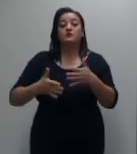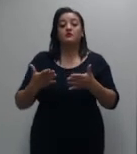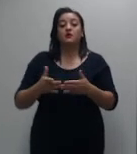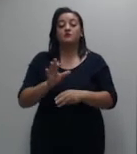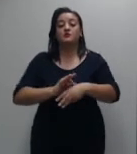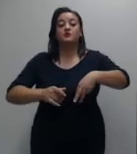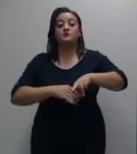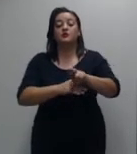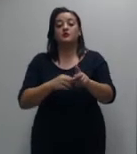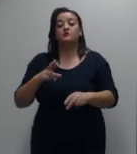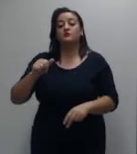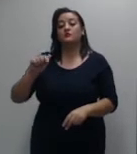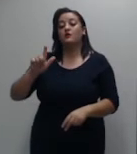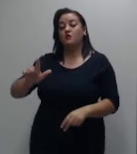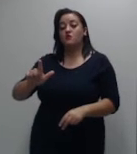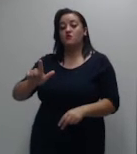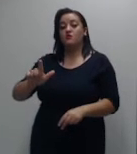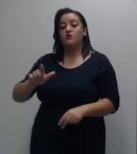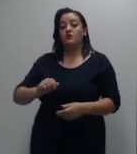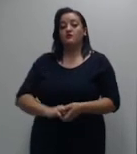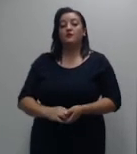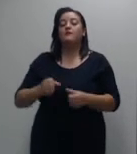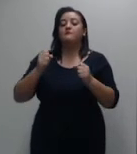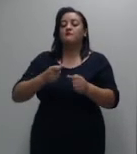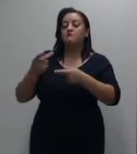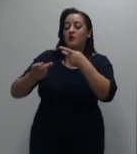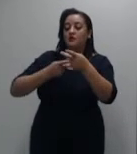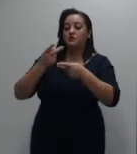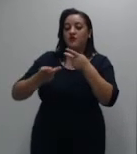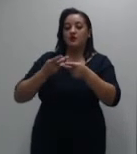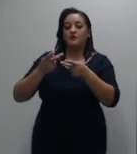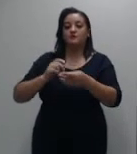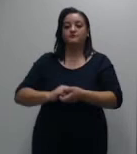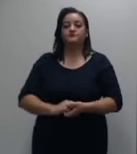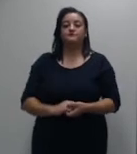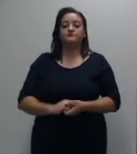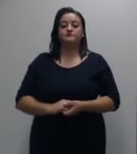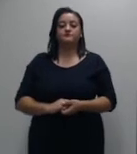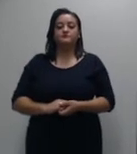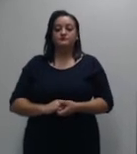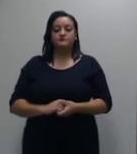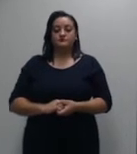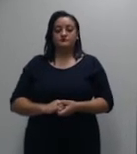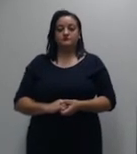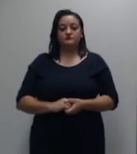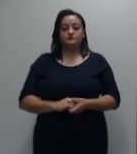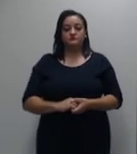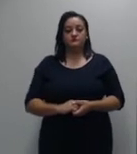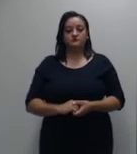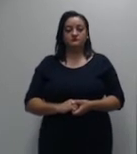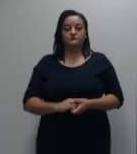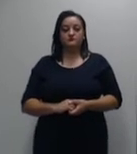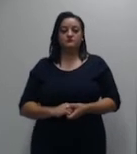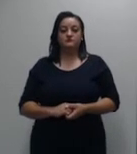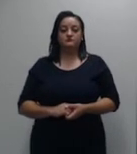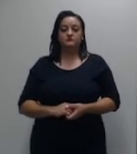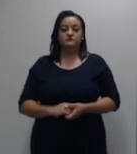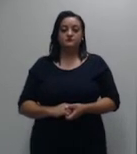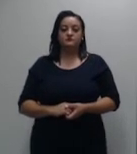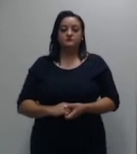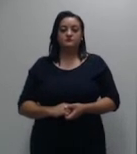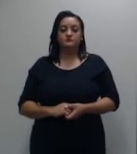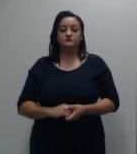excelência como relator eu passo a palavra a vossa excelência' amiga valeu beleza